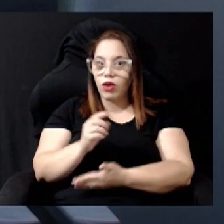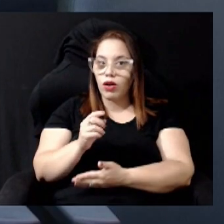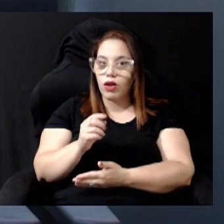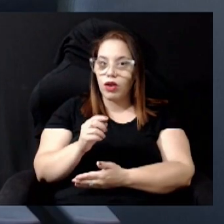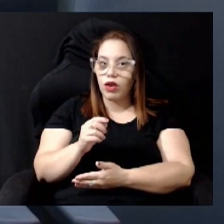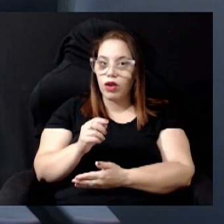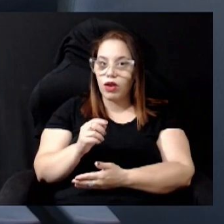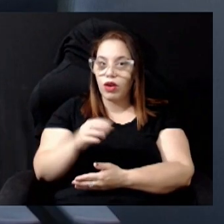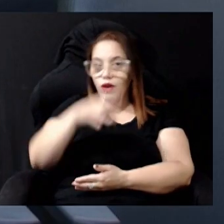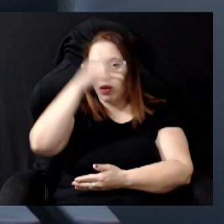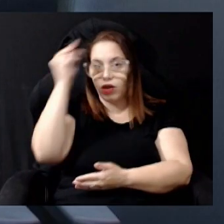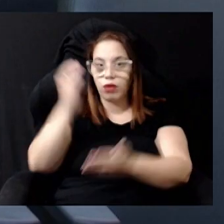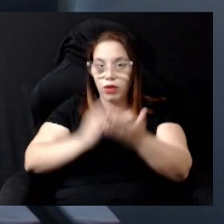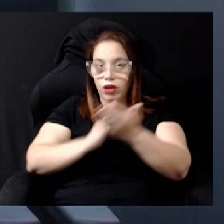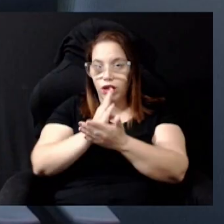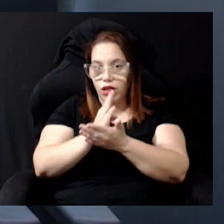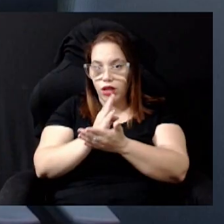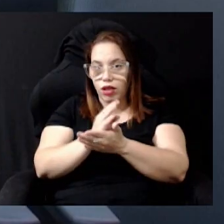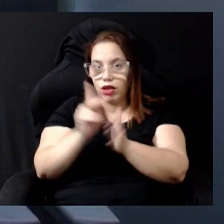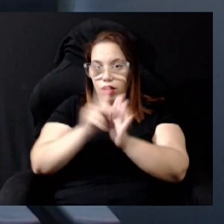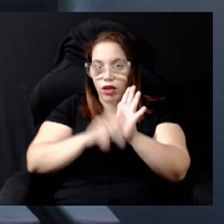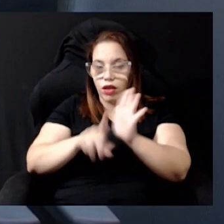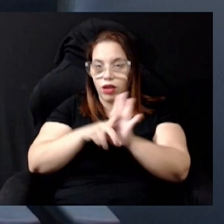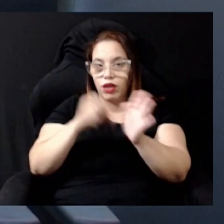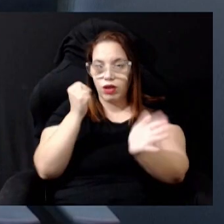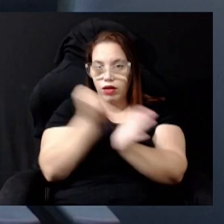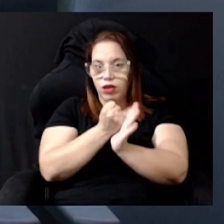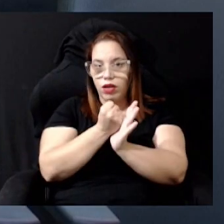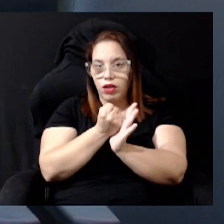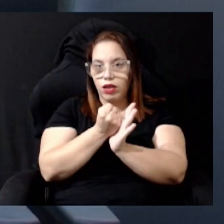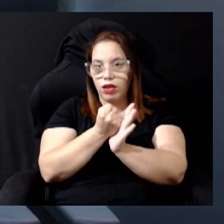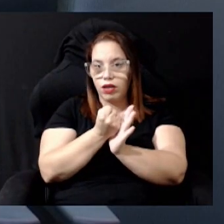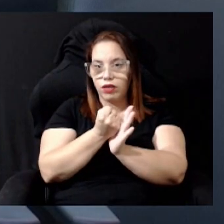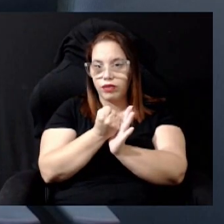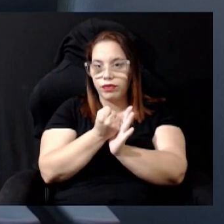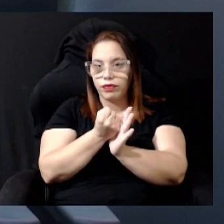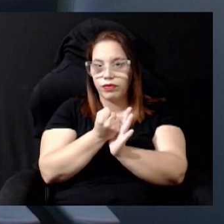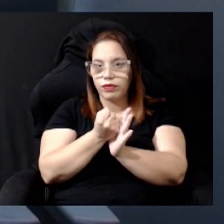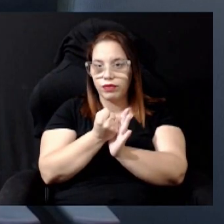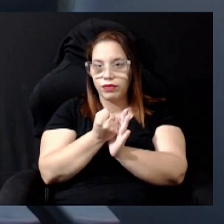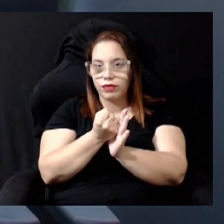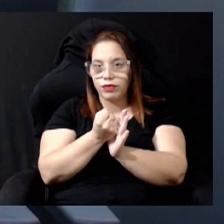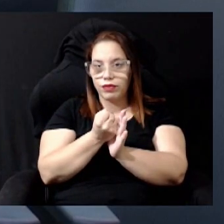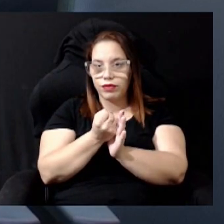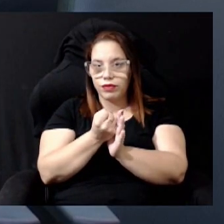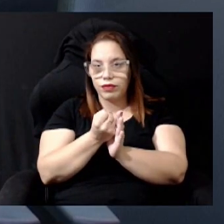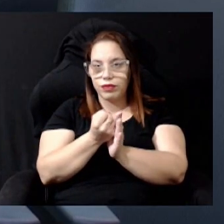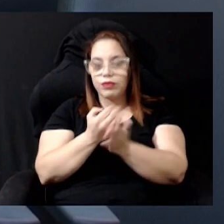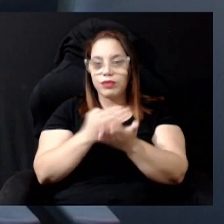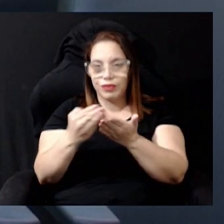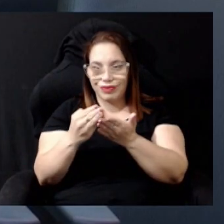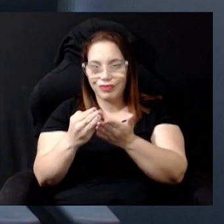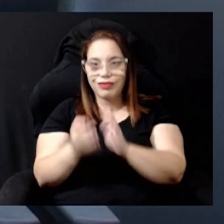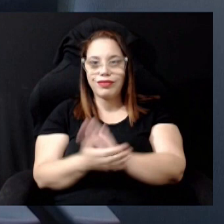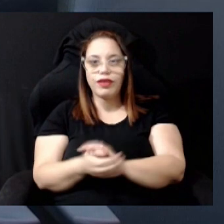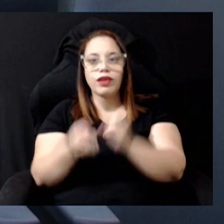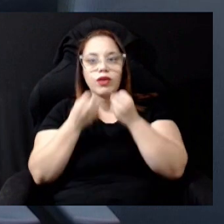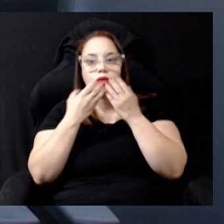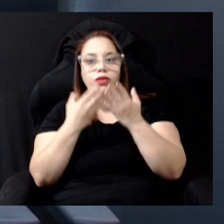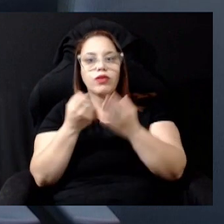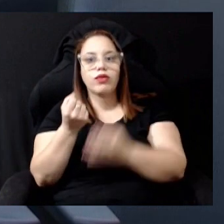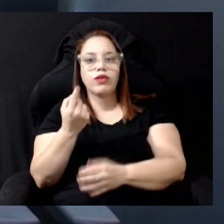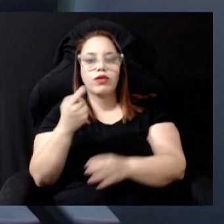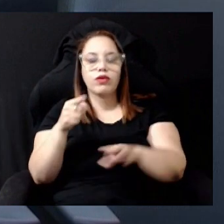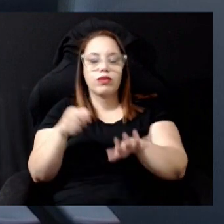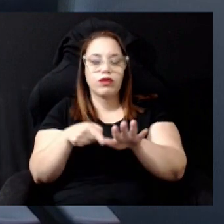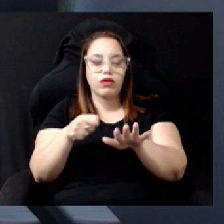precisa sancionar, publicar no Diário Oficial, e aí já está funcionando. Estamos quase lá. Uhum. Bom, mais um ponto importante também que a